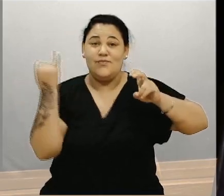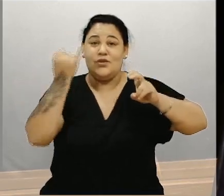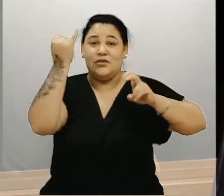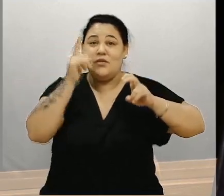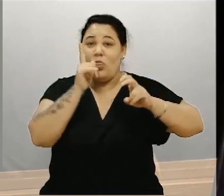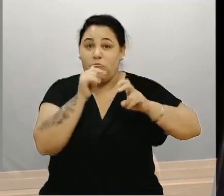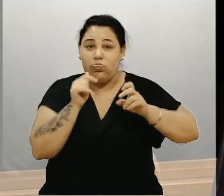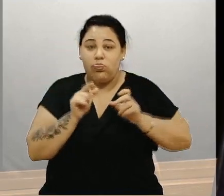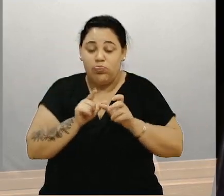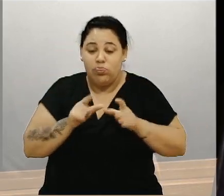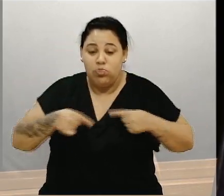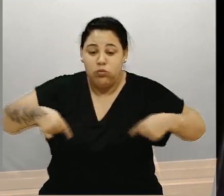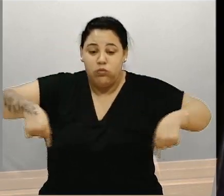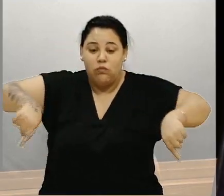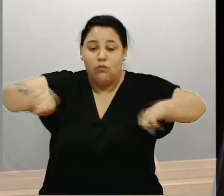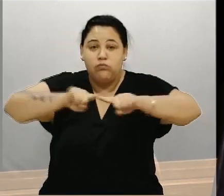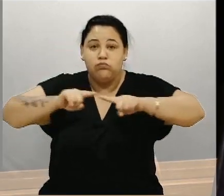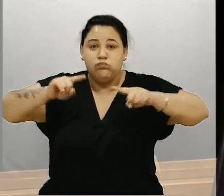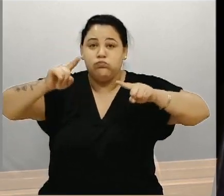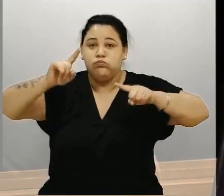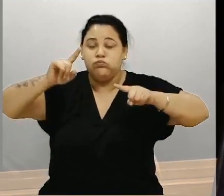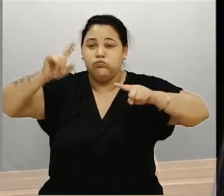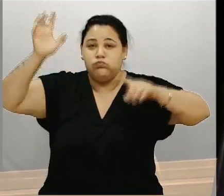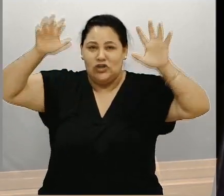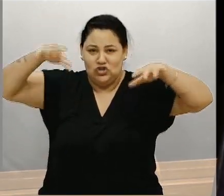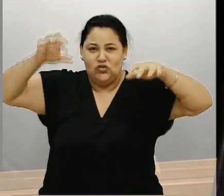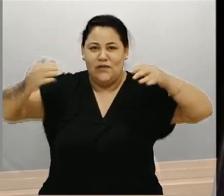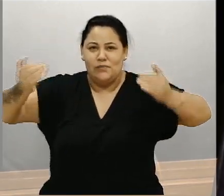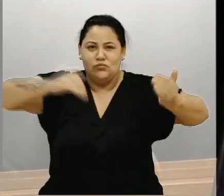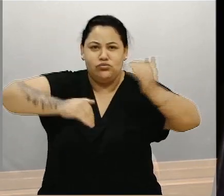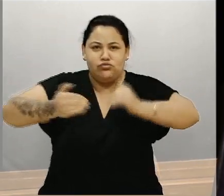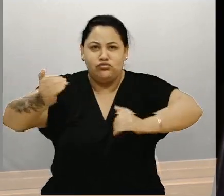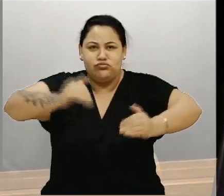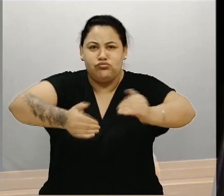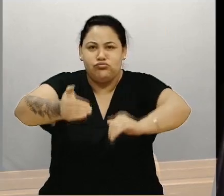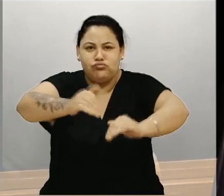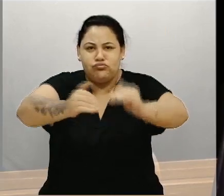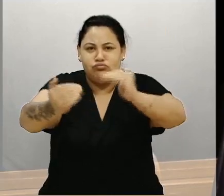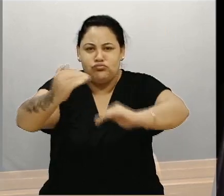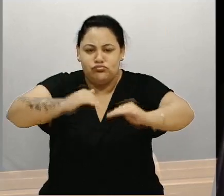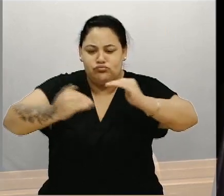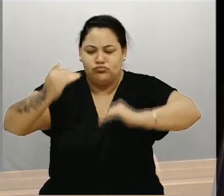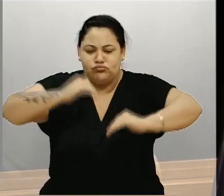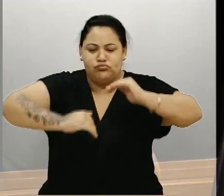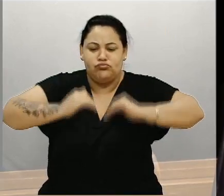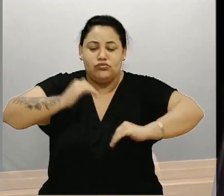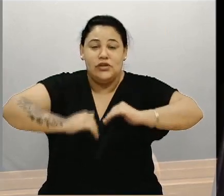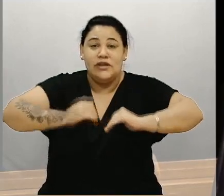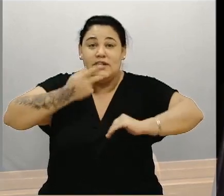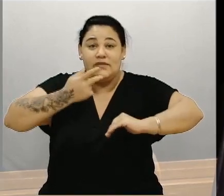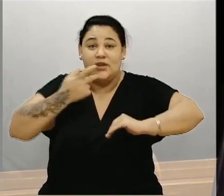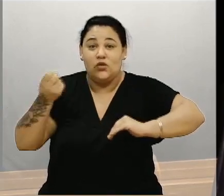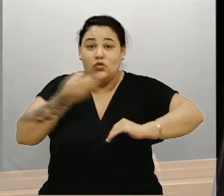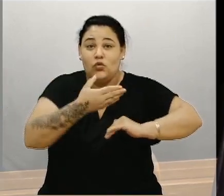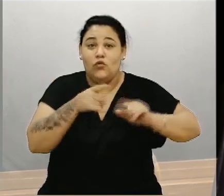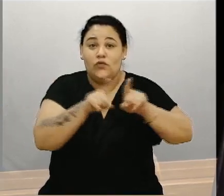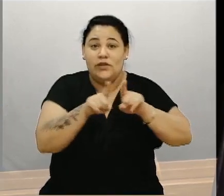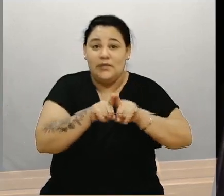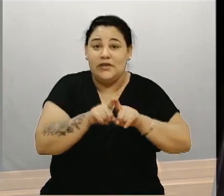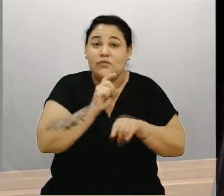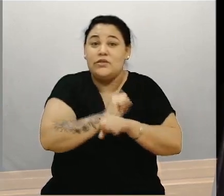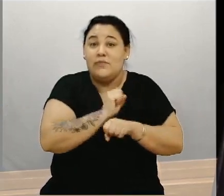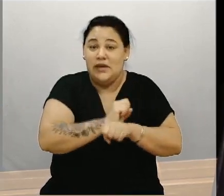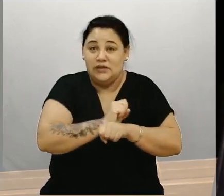piscinões que tem hoje e também falou desses novos que estavam sendo